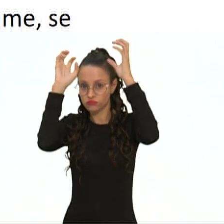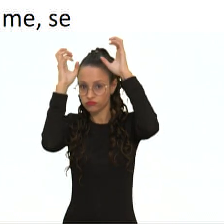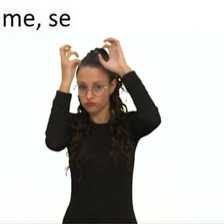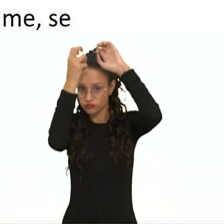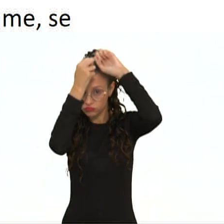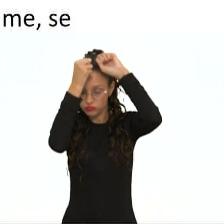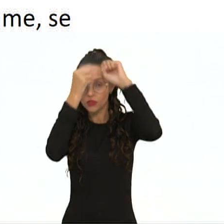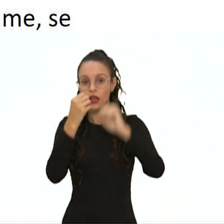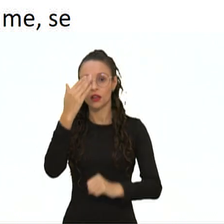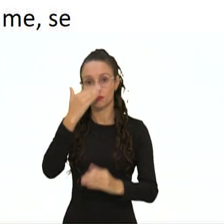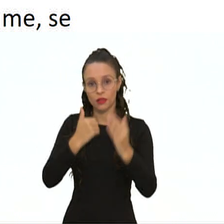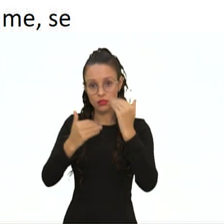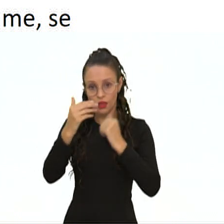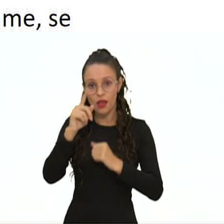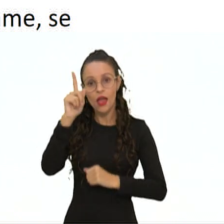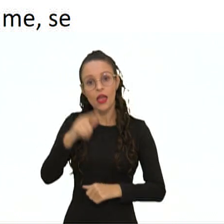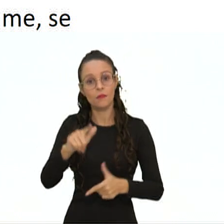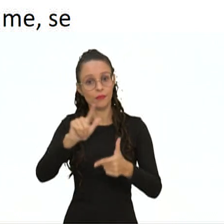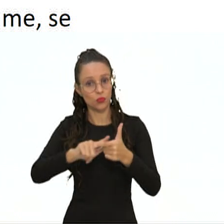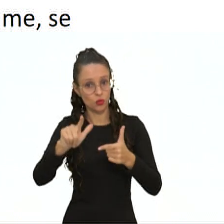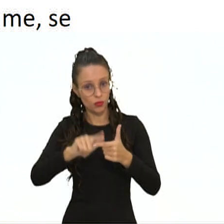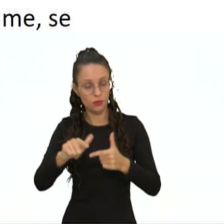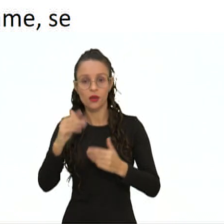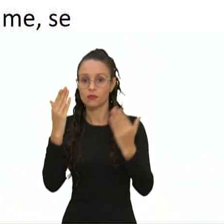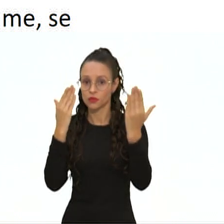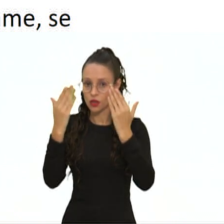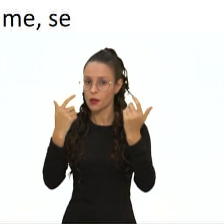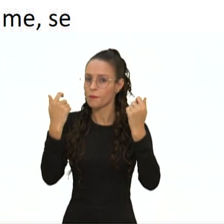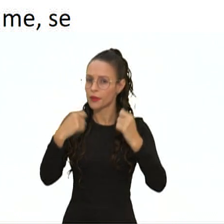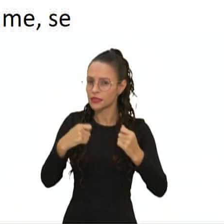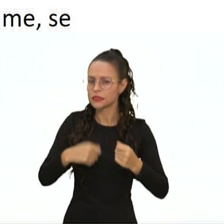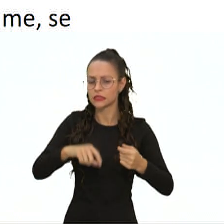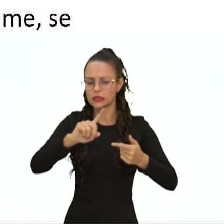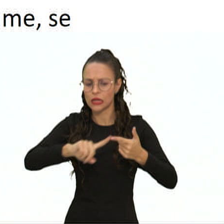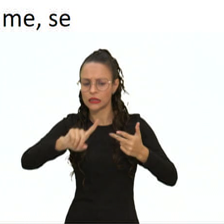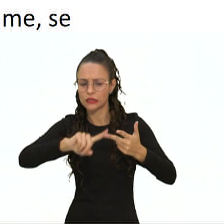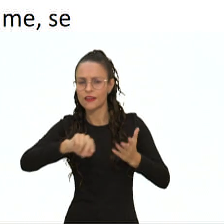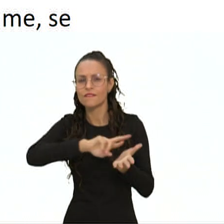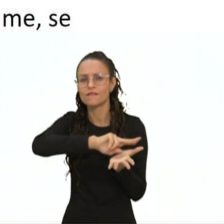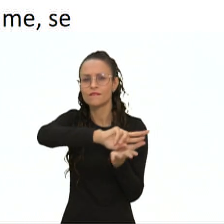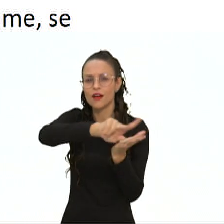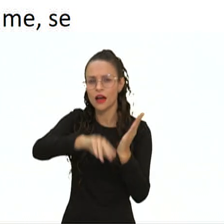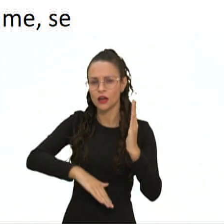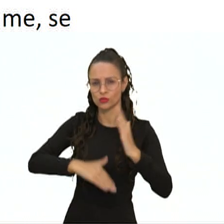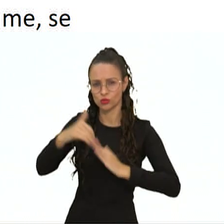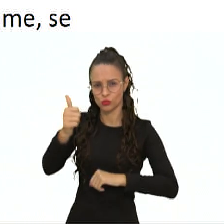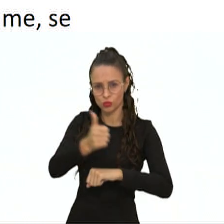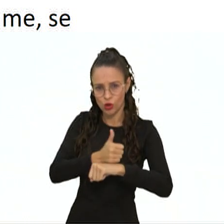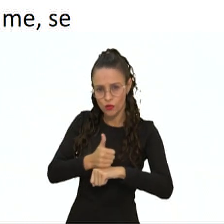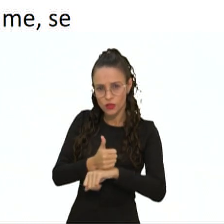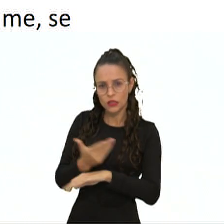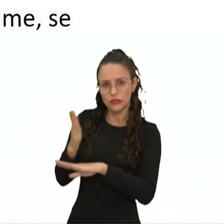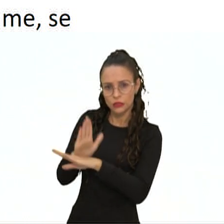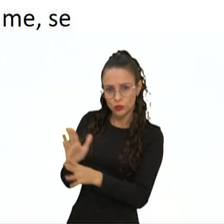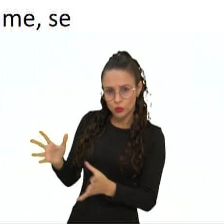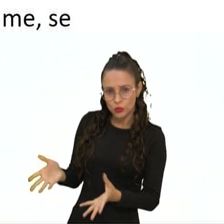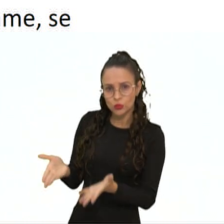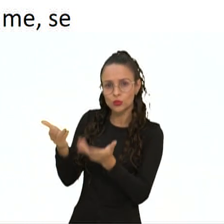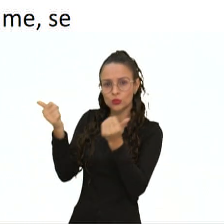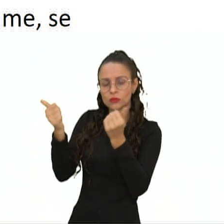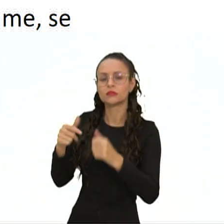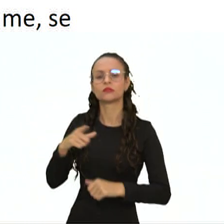problemas psicológicos tá que precisam de uma ajuda a multiprofissional aqui é várias pessoas né envolvidas